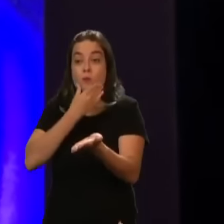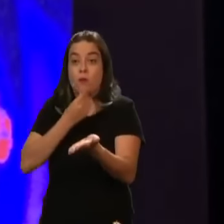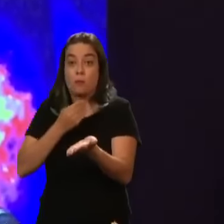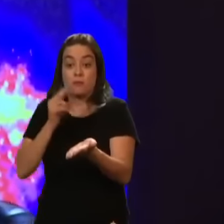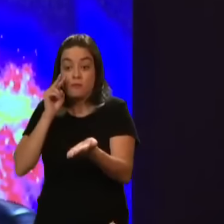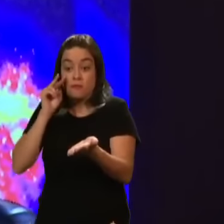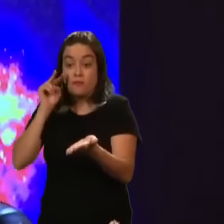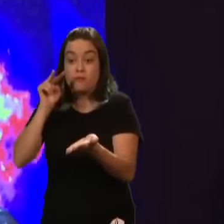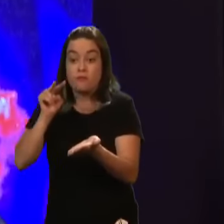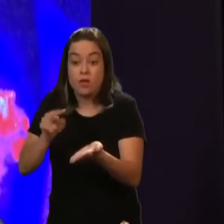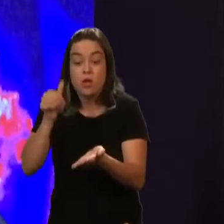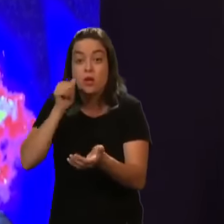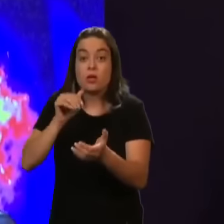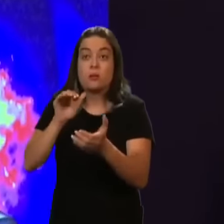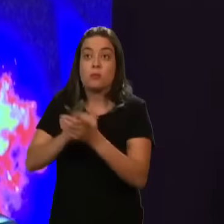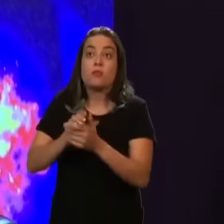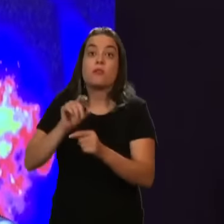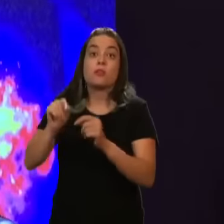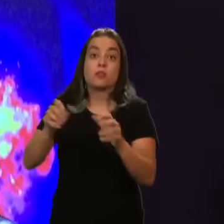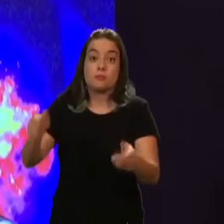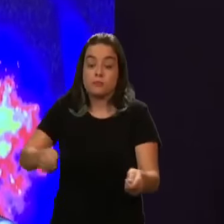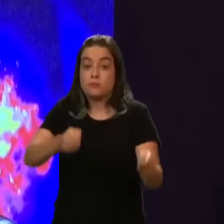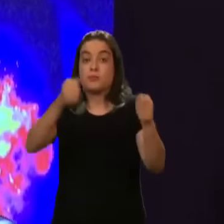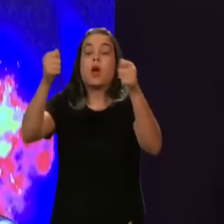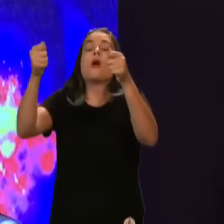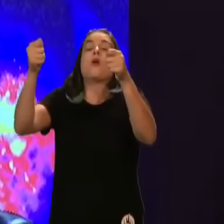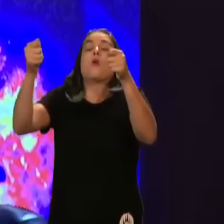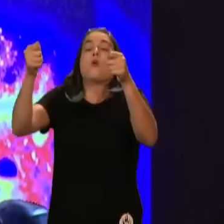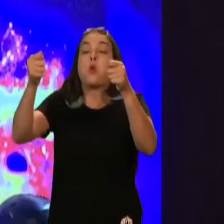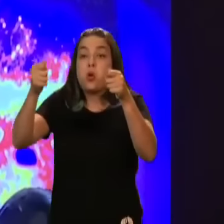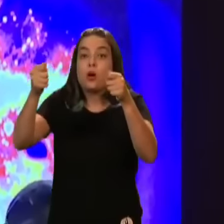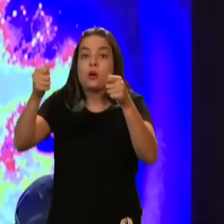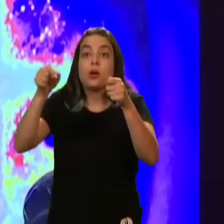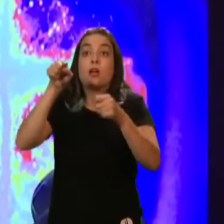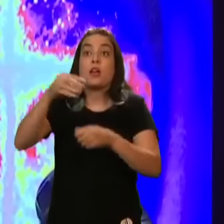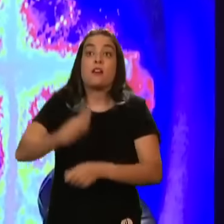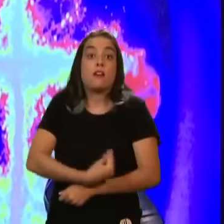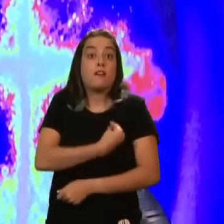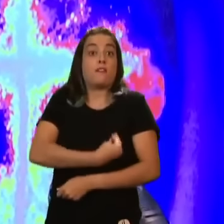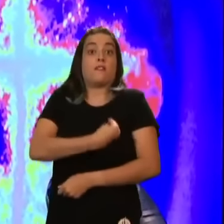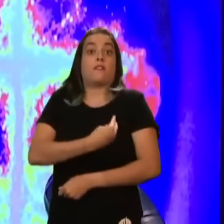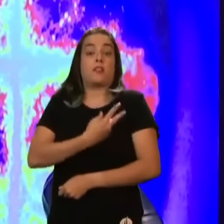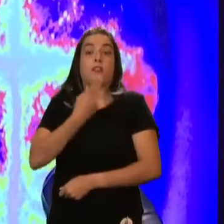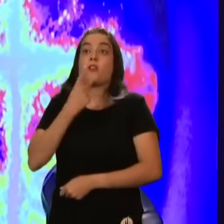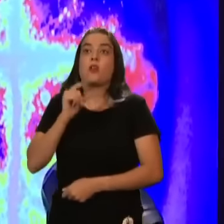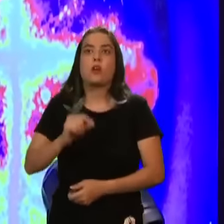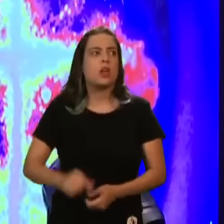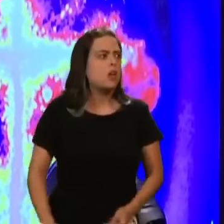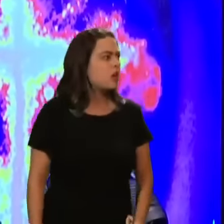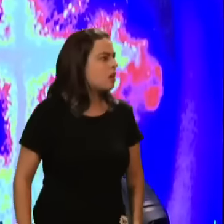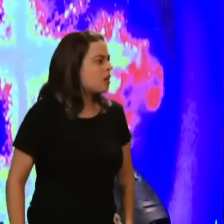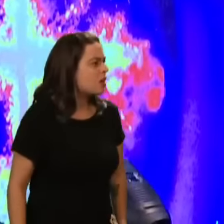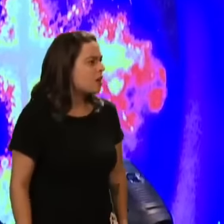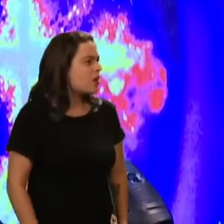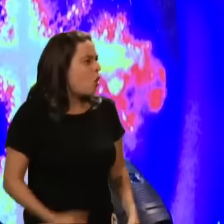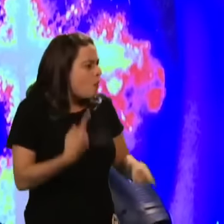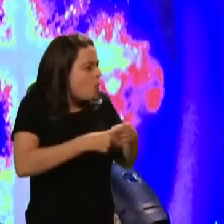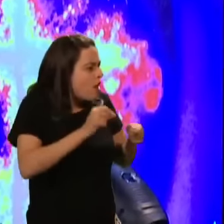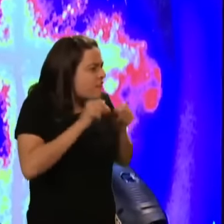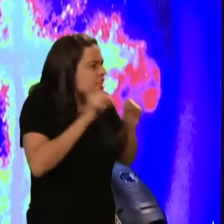morta em casa. Ele colocou ela de pé, soprou sobre ela. Ela voltou à vida e falou: Smith, por que você fez